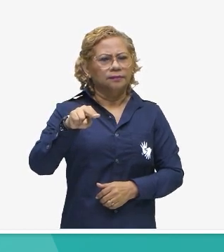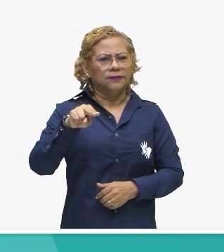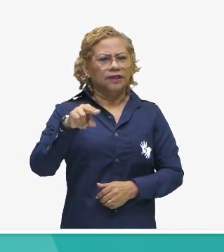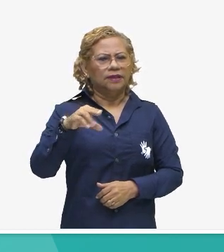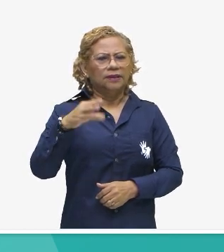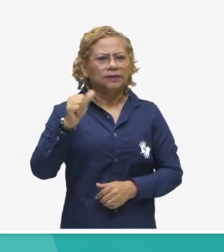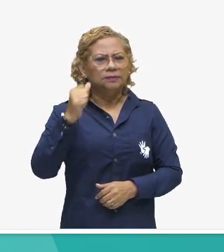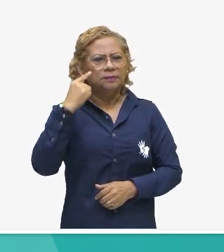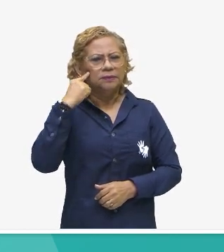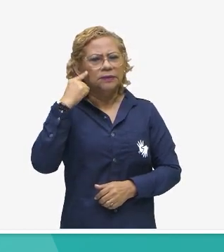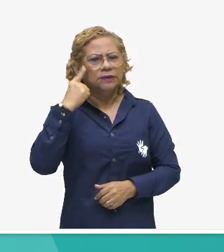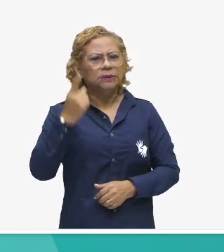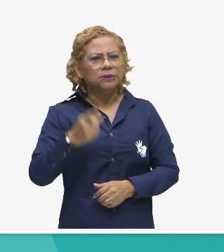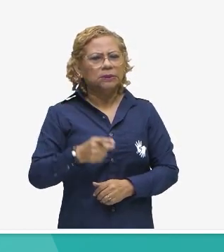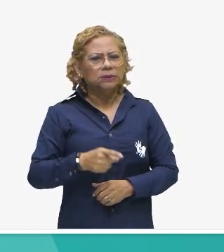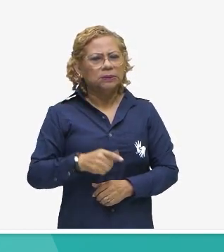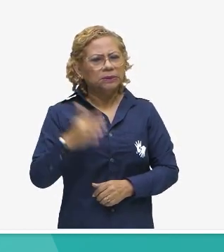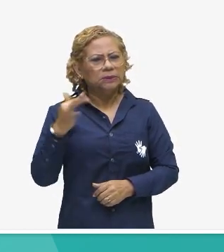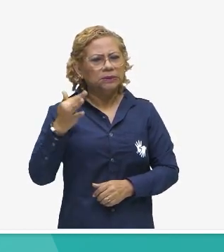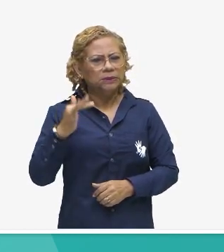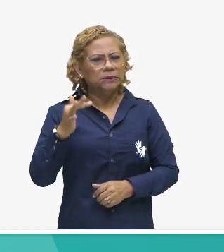aqui ver os tempos.